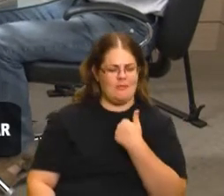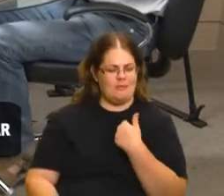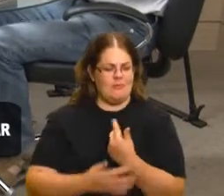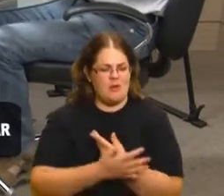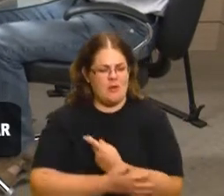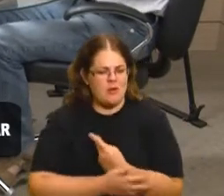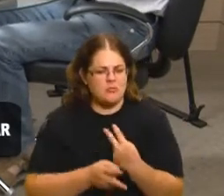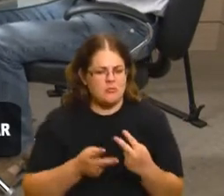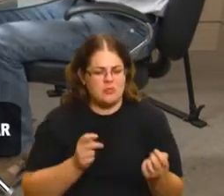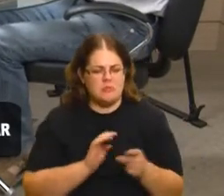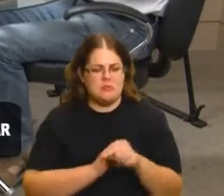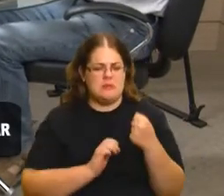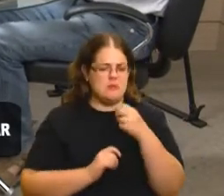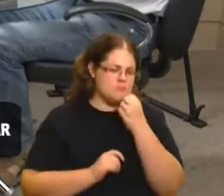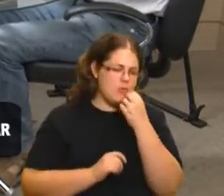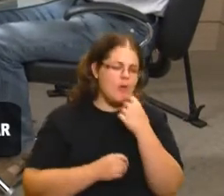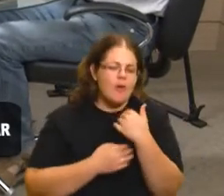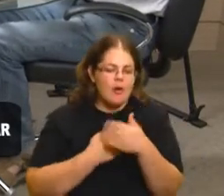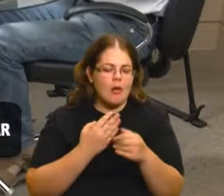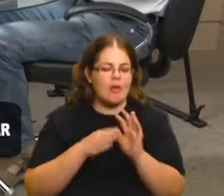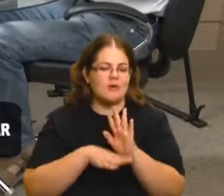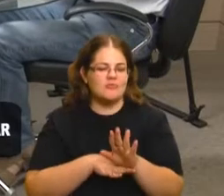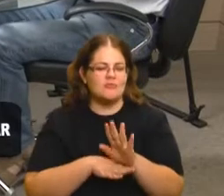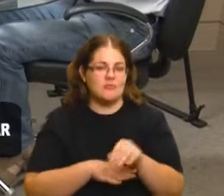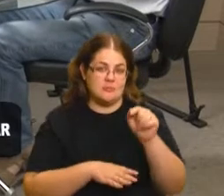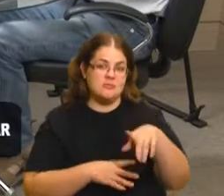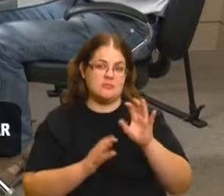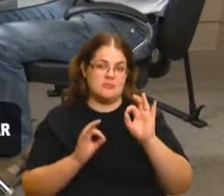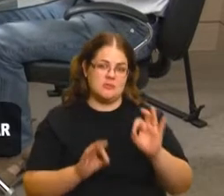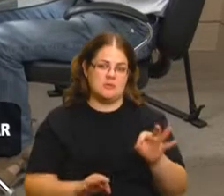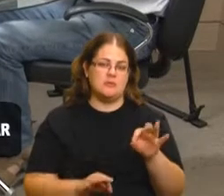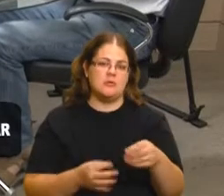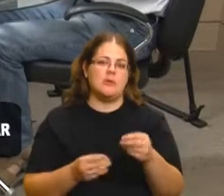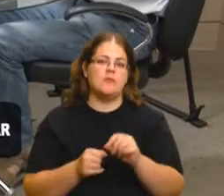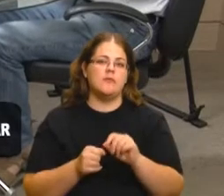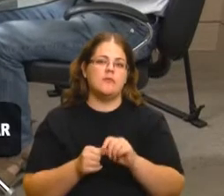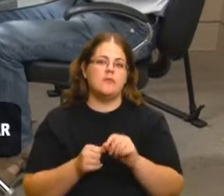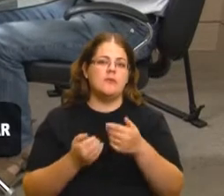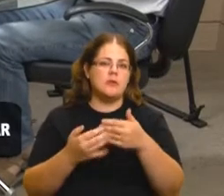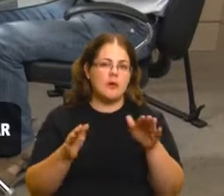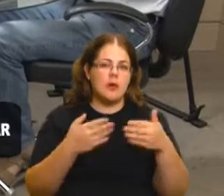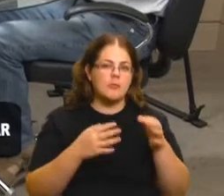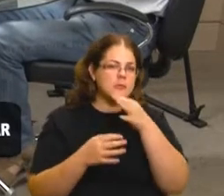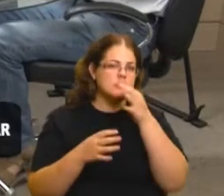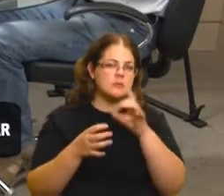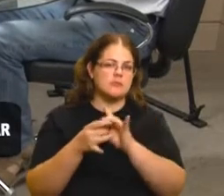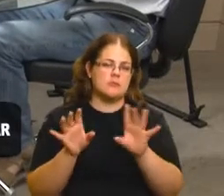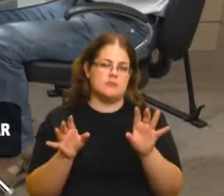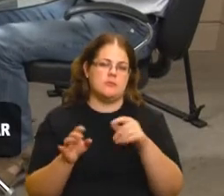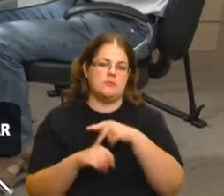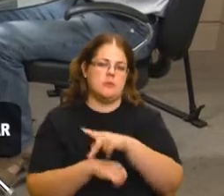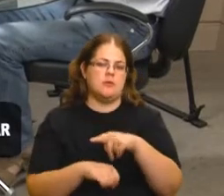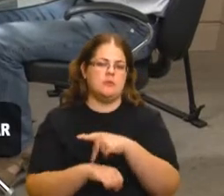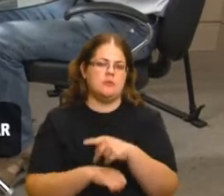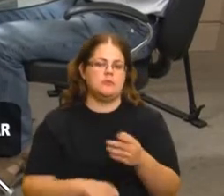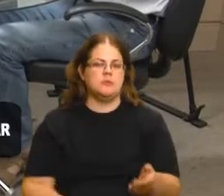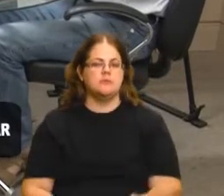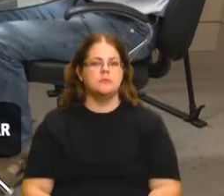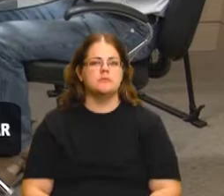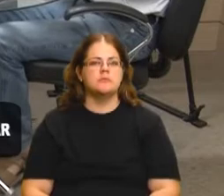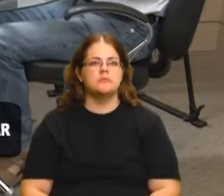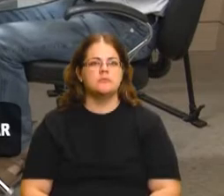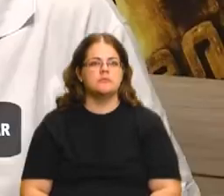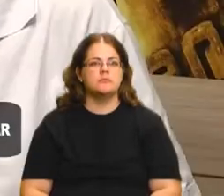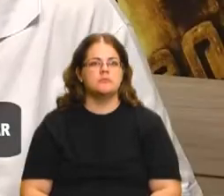estavam errados e resolveram ser bondosos e fazer a reabertura democrática no país. Há